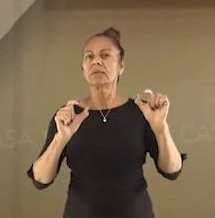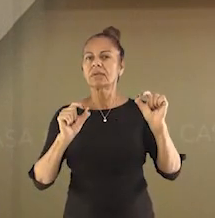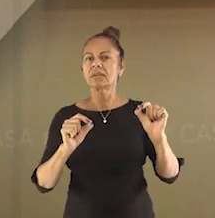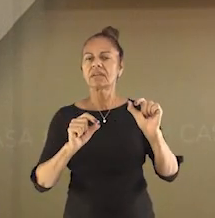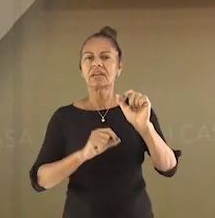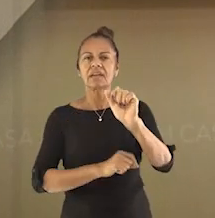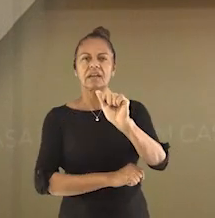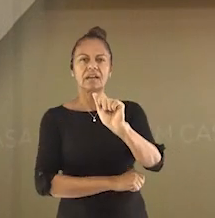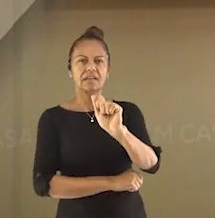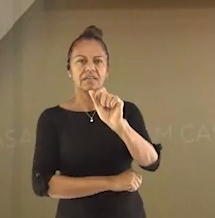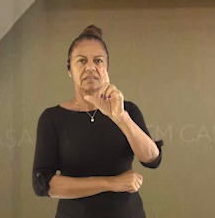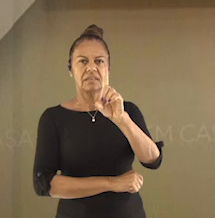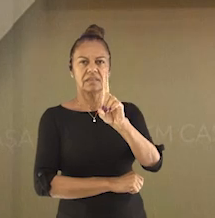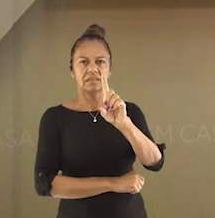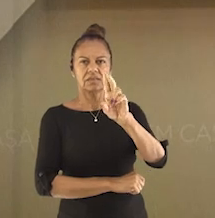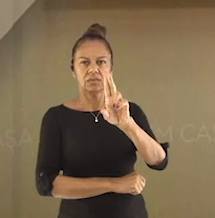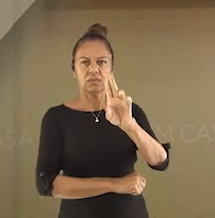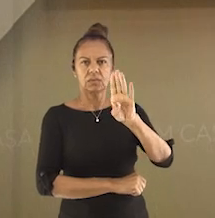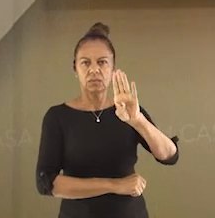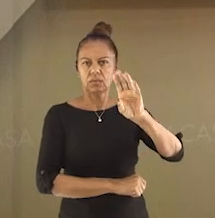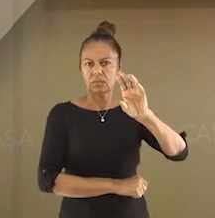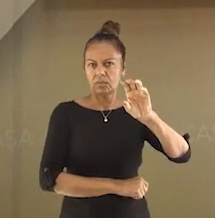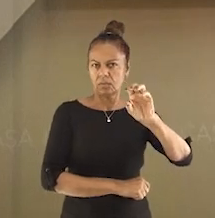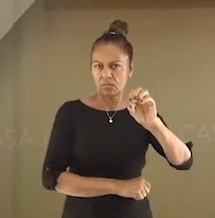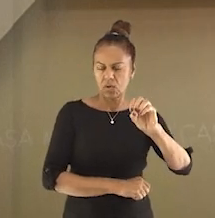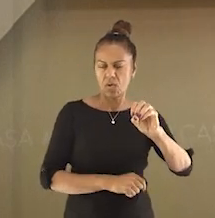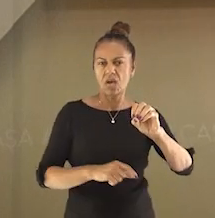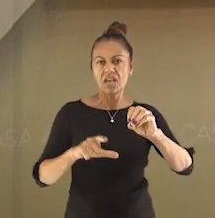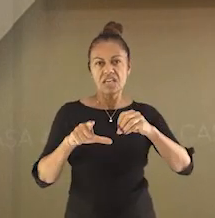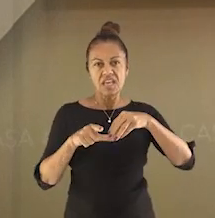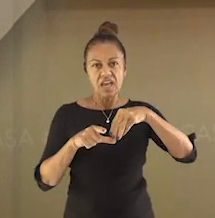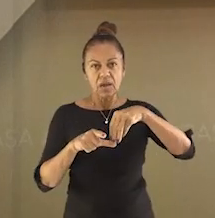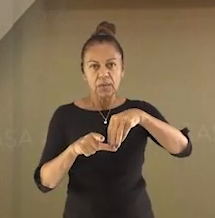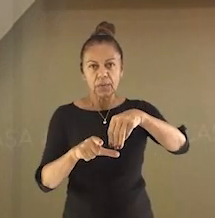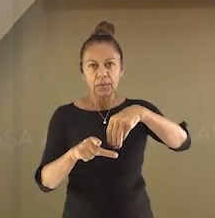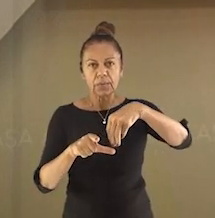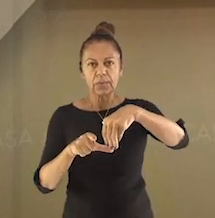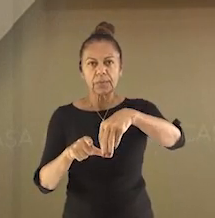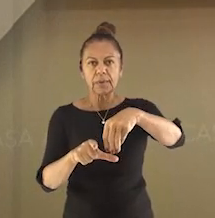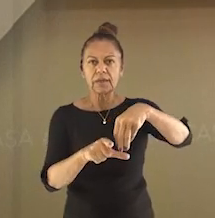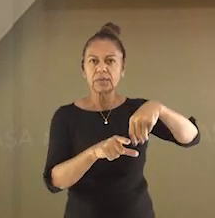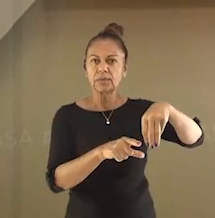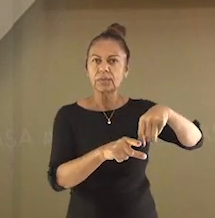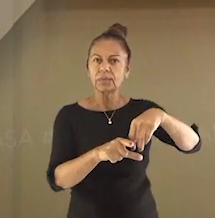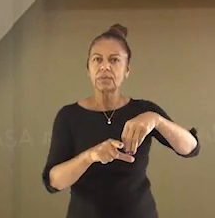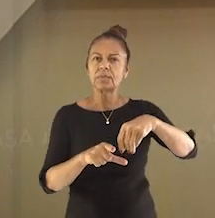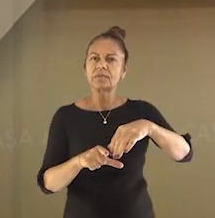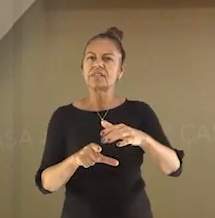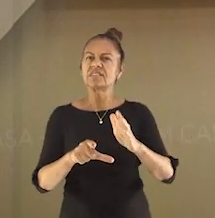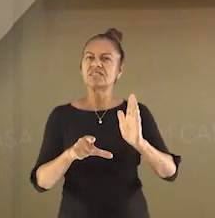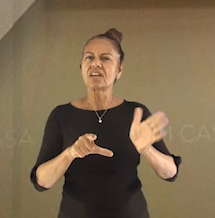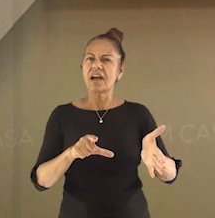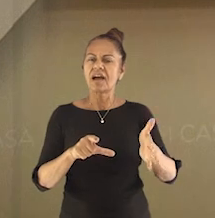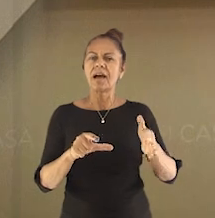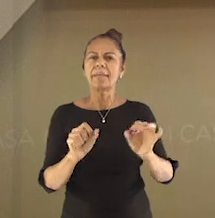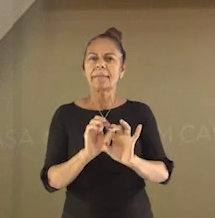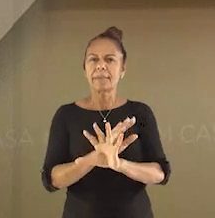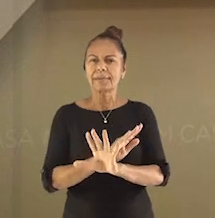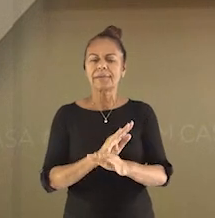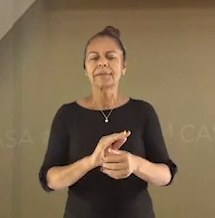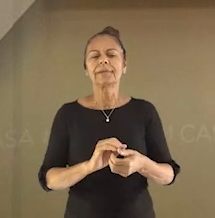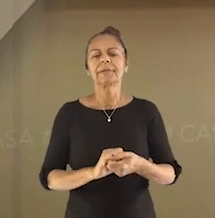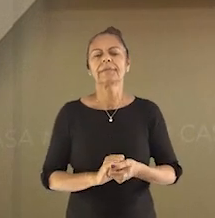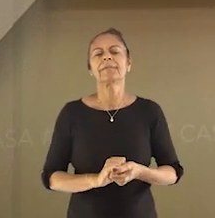nas cidades metropolitanas, usamos mais o adubo, que é um esterco curtido